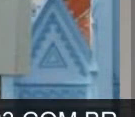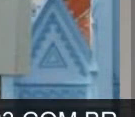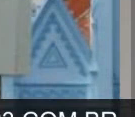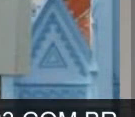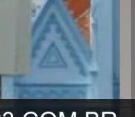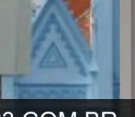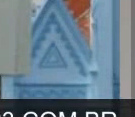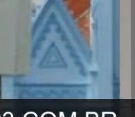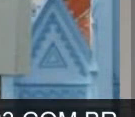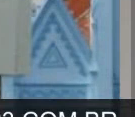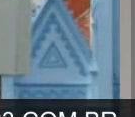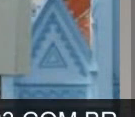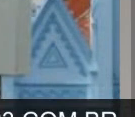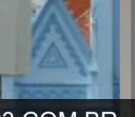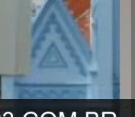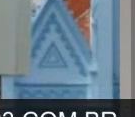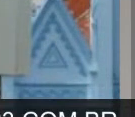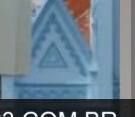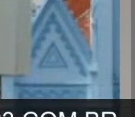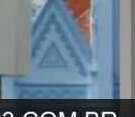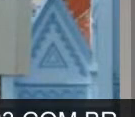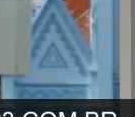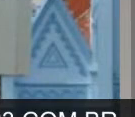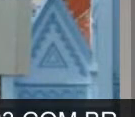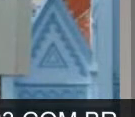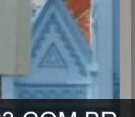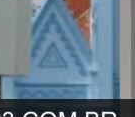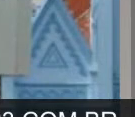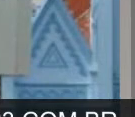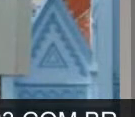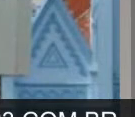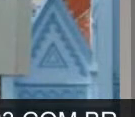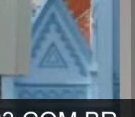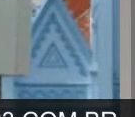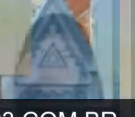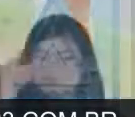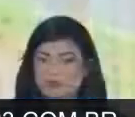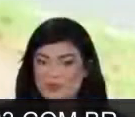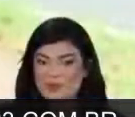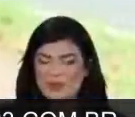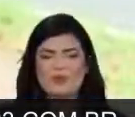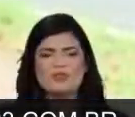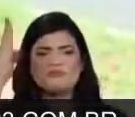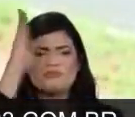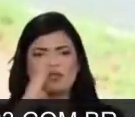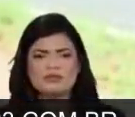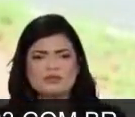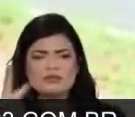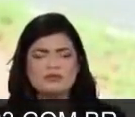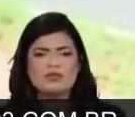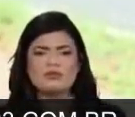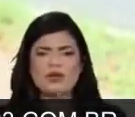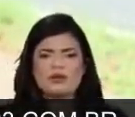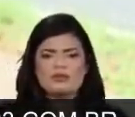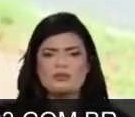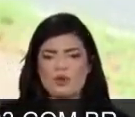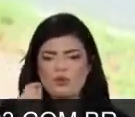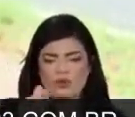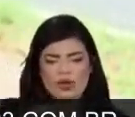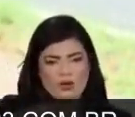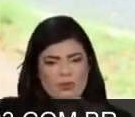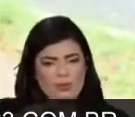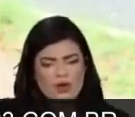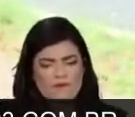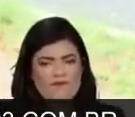para a produção da vacina Brasileira contra a varíola o Brasil acaba de receber